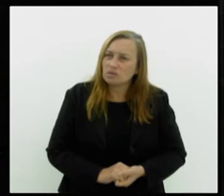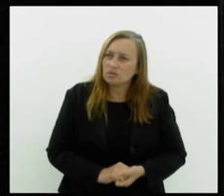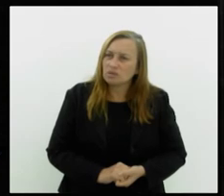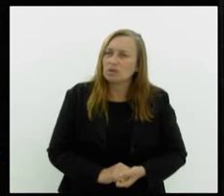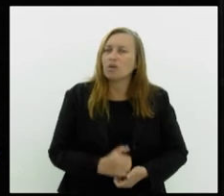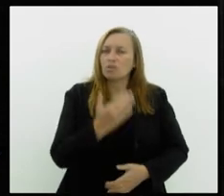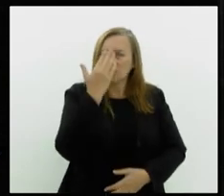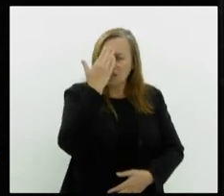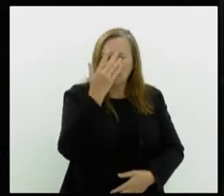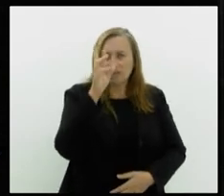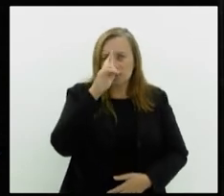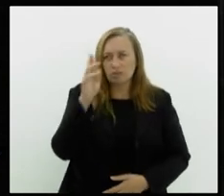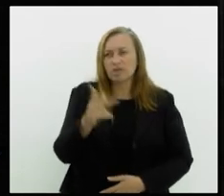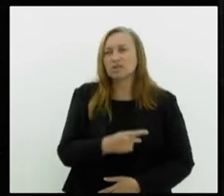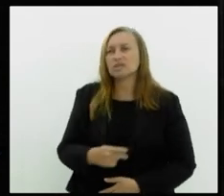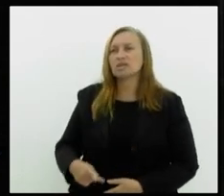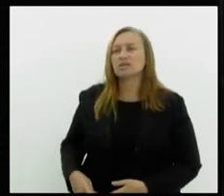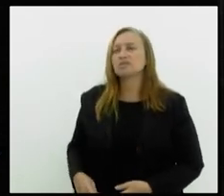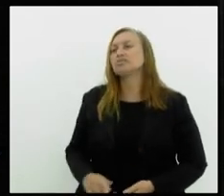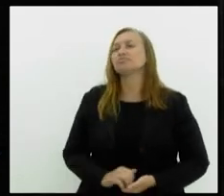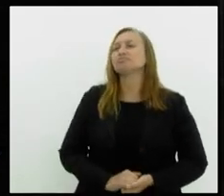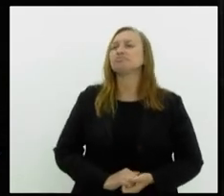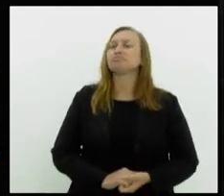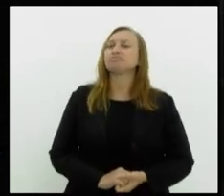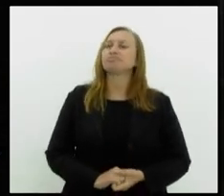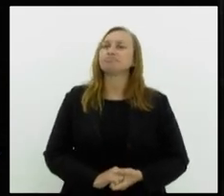Muito obrigado, senhor presidente.